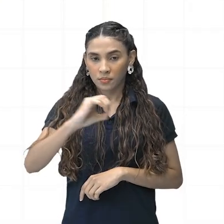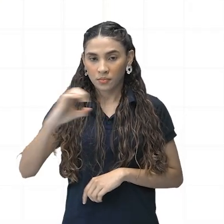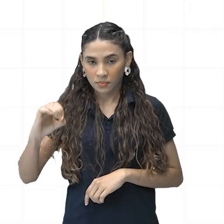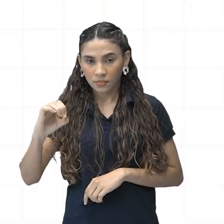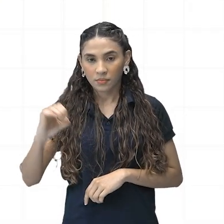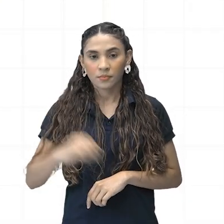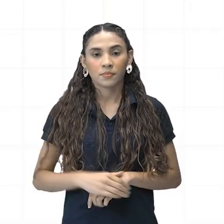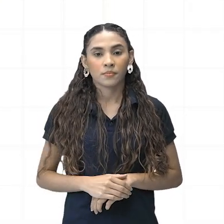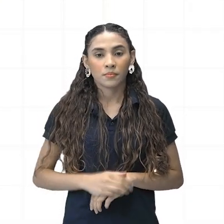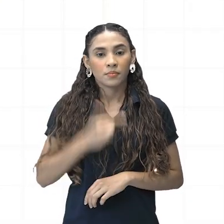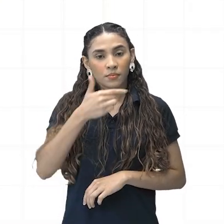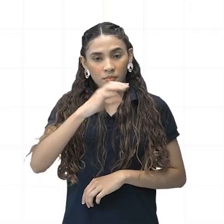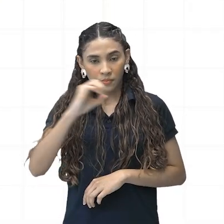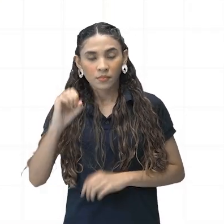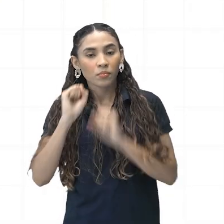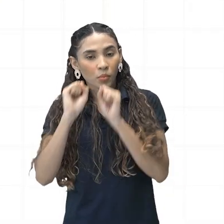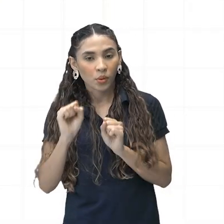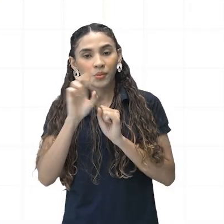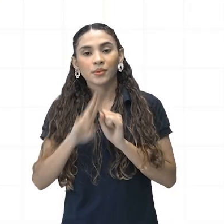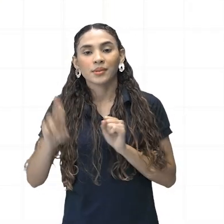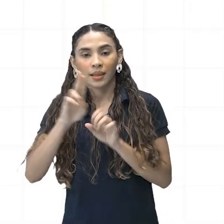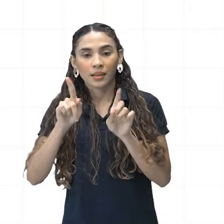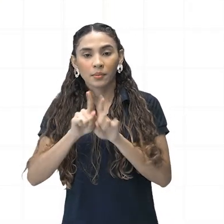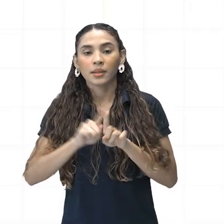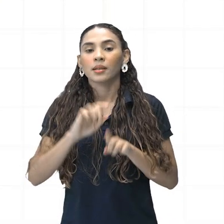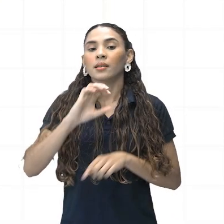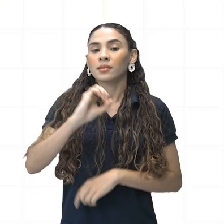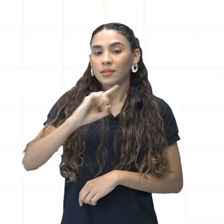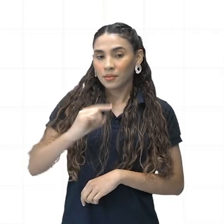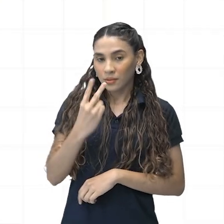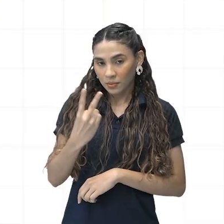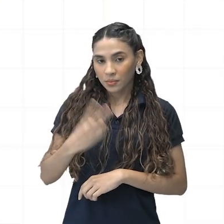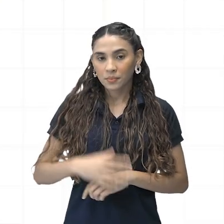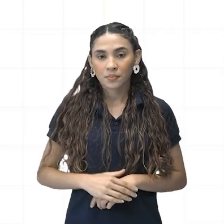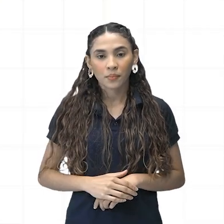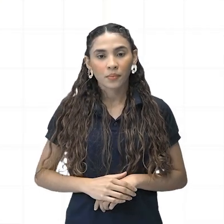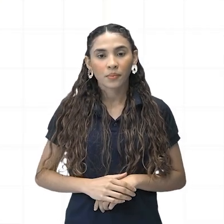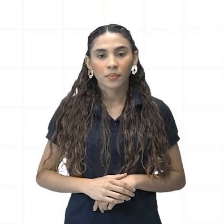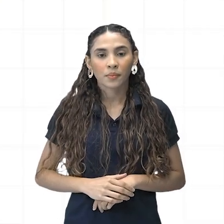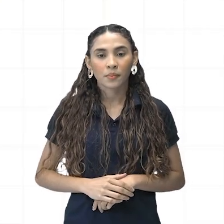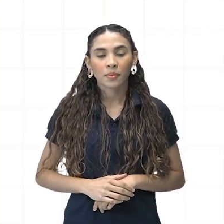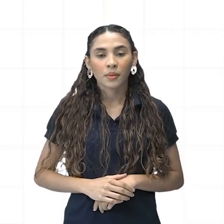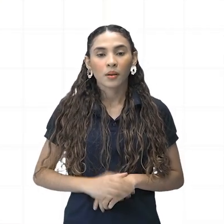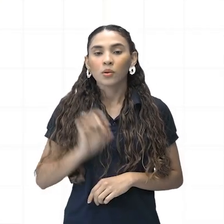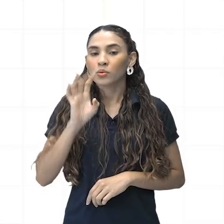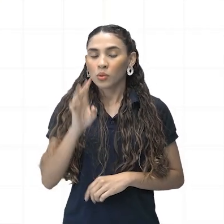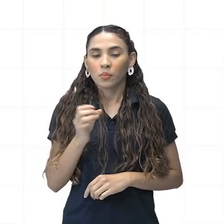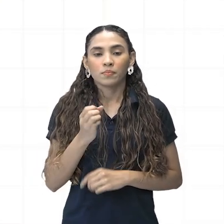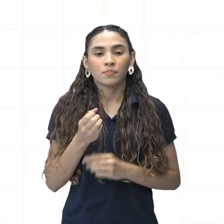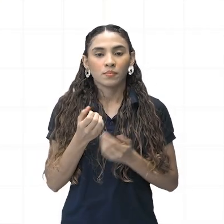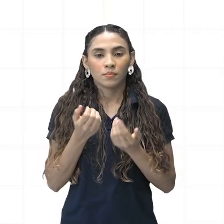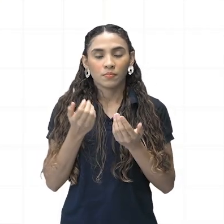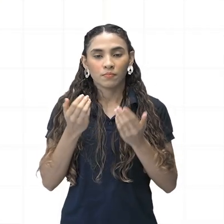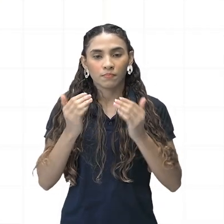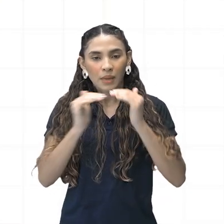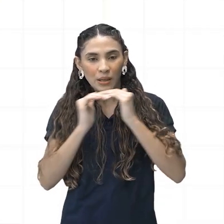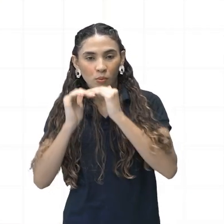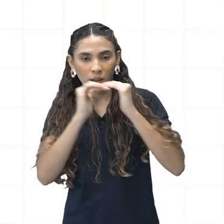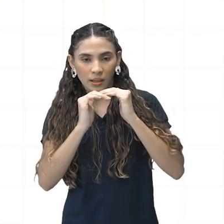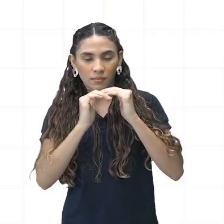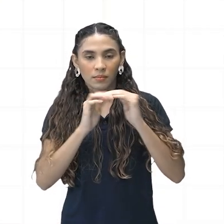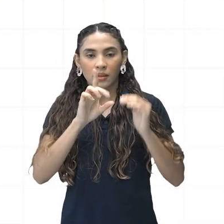0,200, né? Tá 200, mas eu também poderia usar 0,2, tá? É só para deixar a mesma quantidade de casas